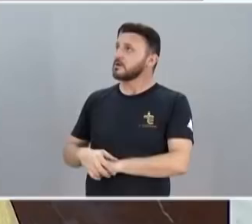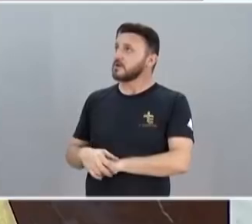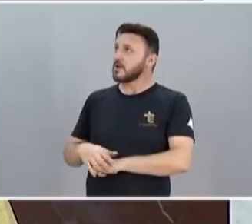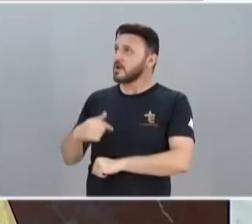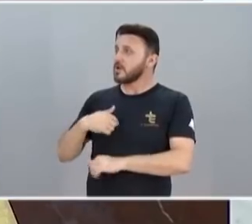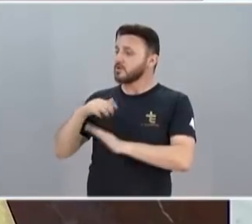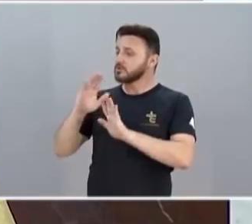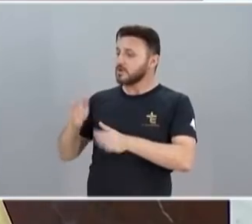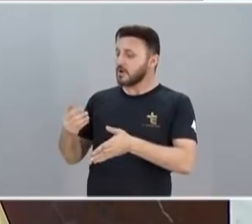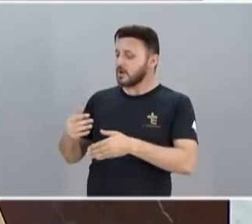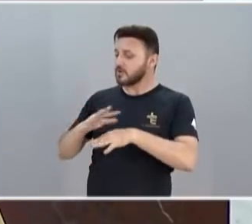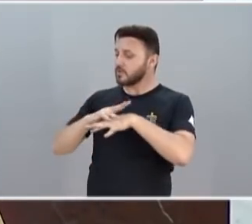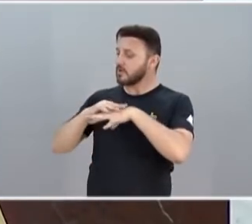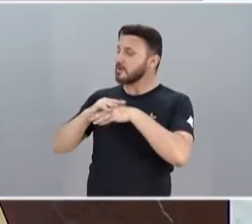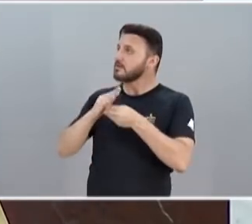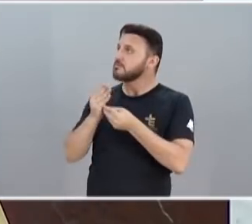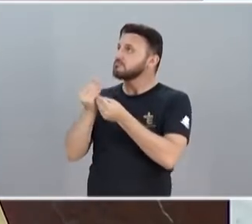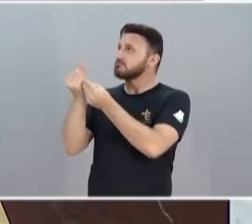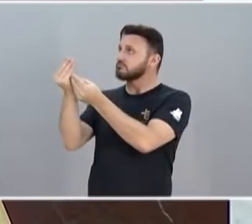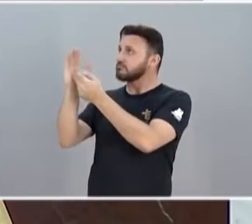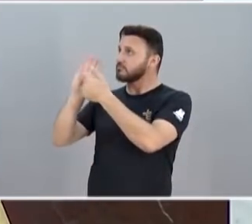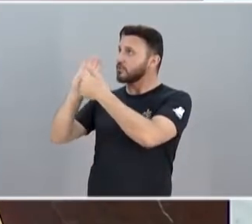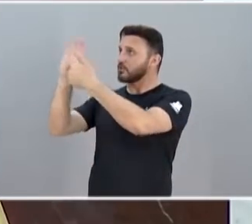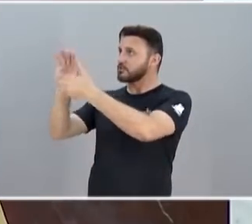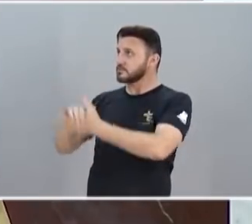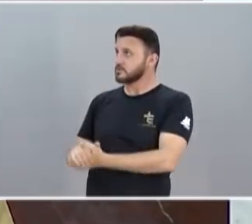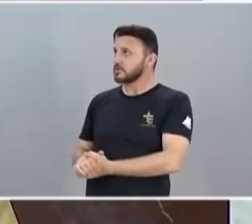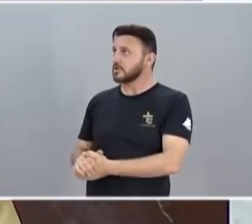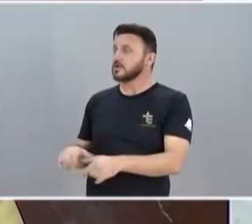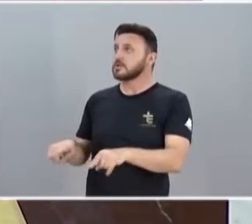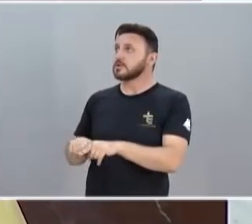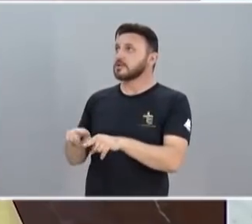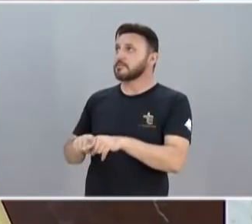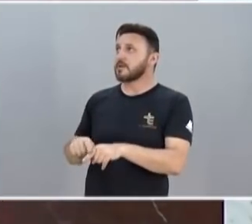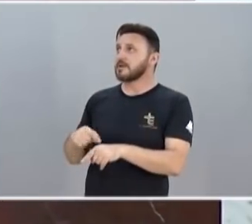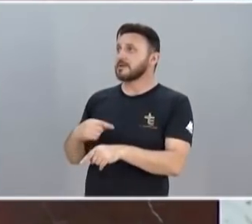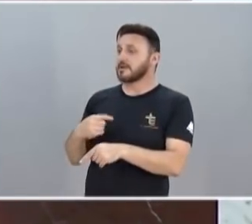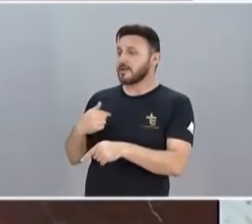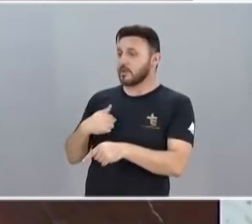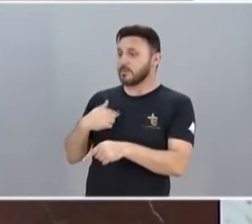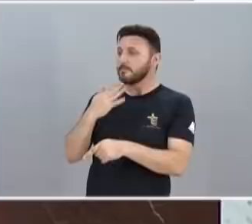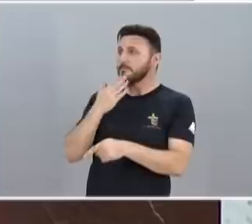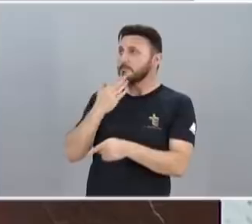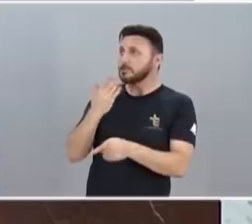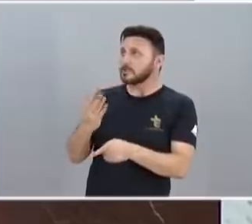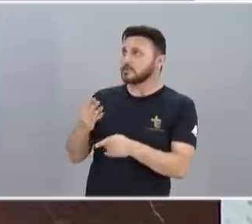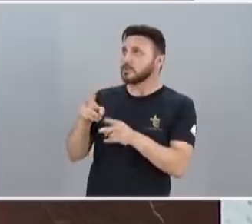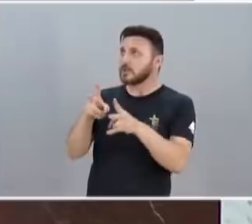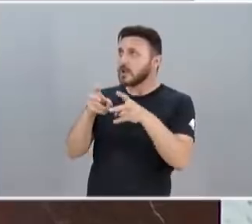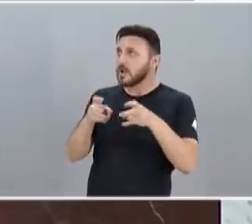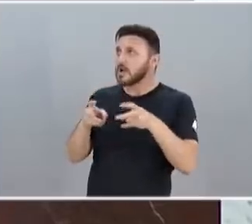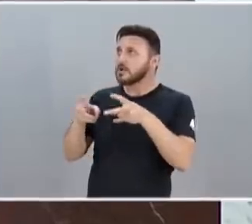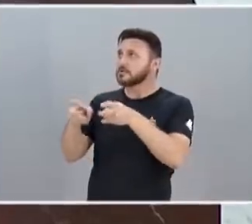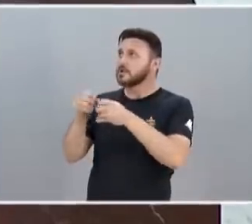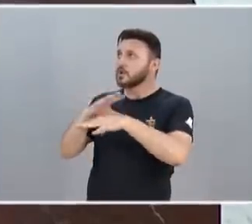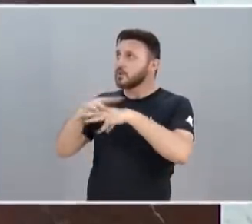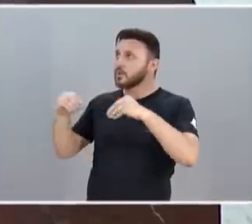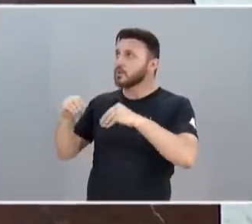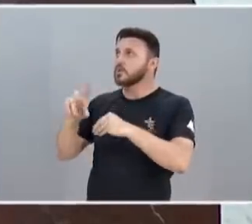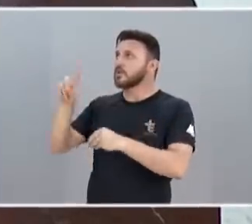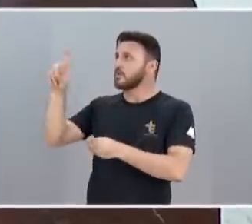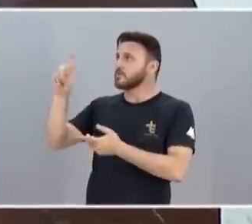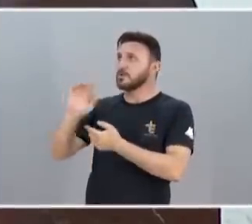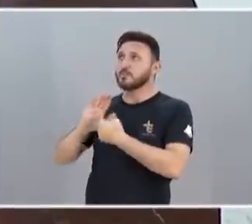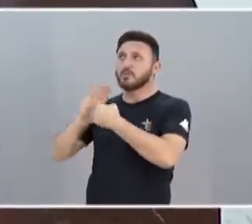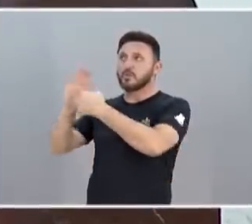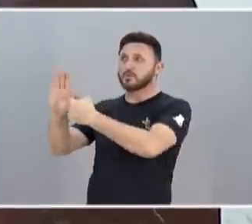eu te apresento essa causa, eu te apresento esse pedido. O que teu coração quer pedir para Deus,